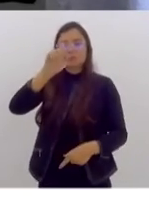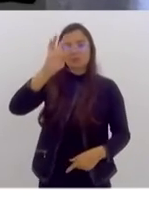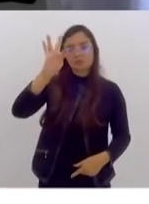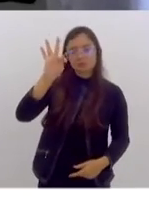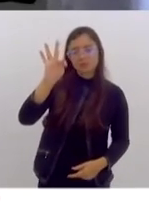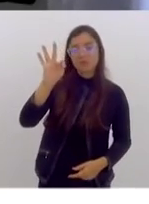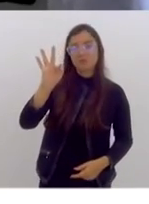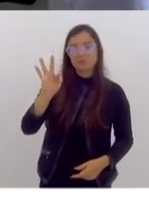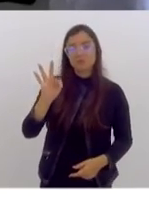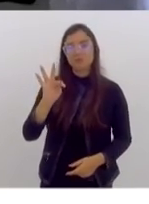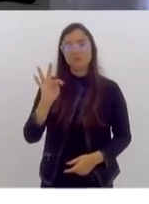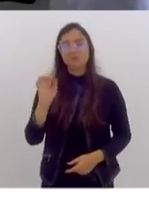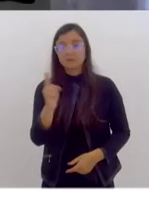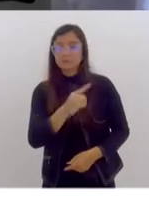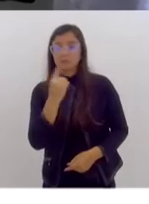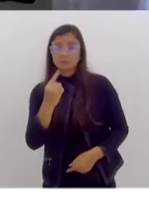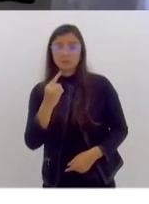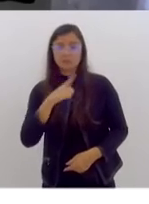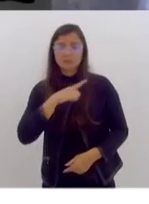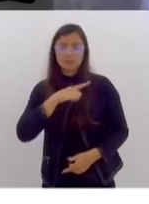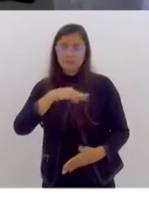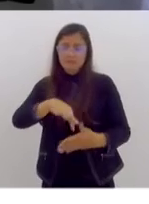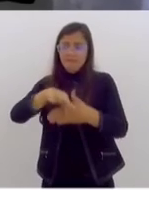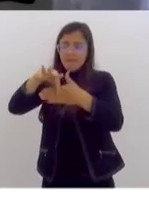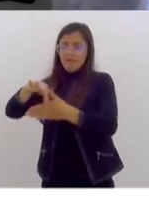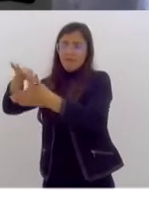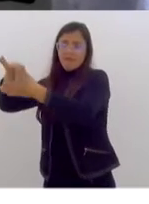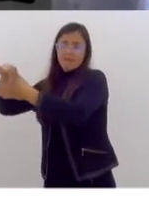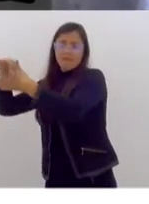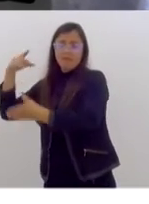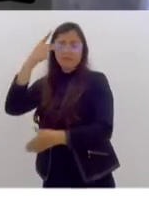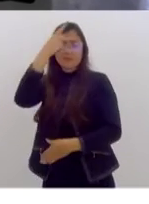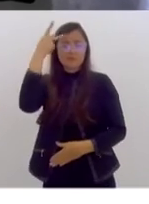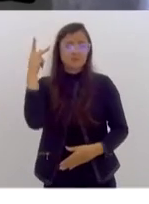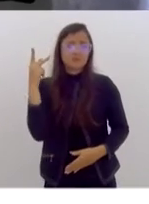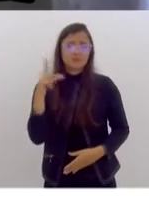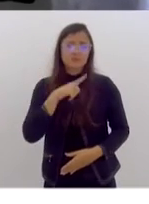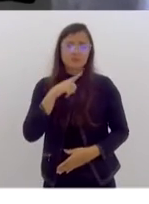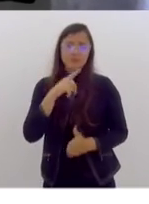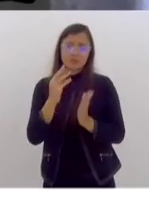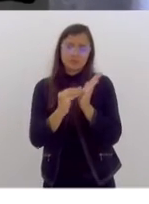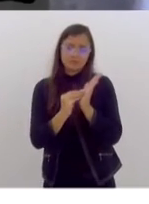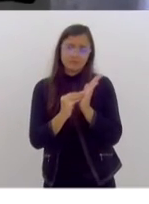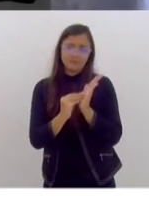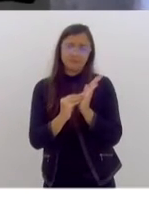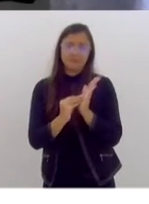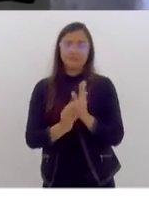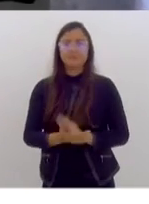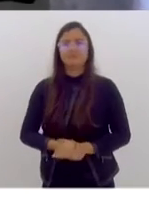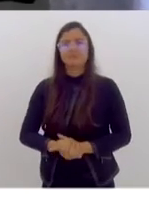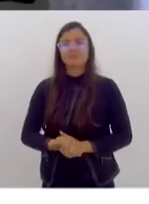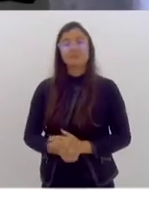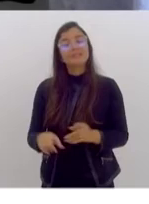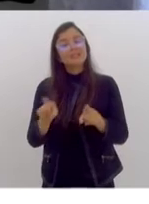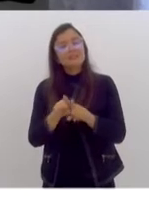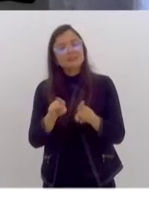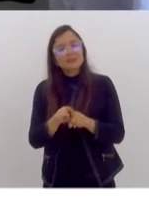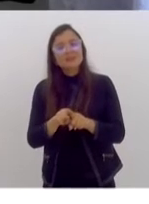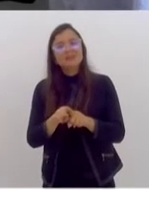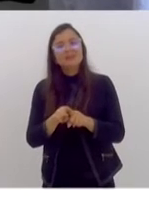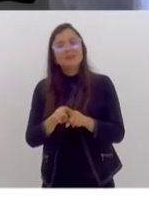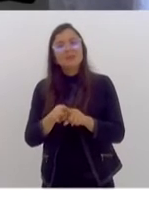os vários representantes que estão aqui nas recompenações né a questão do concurso público